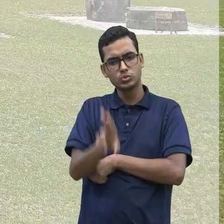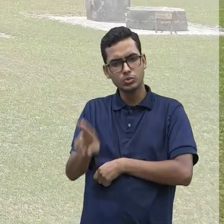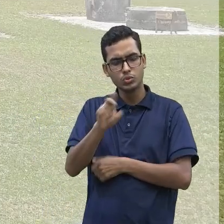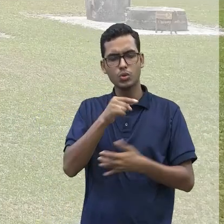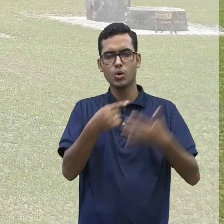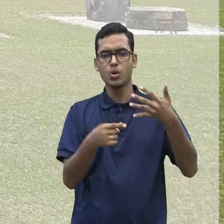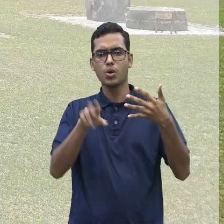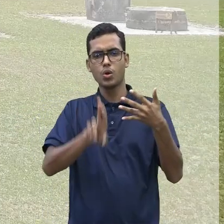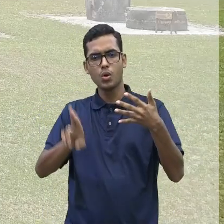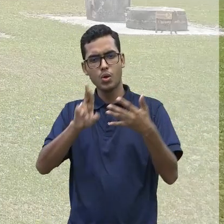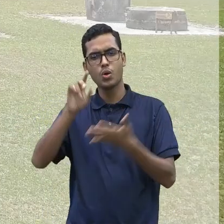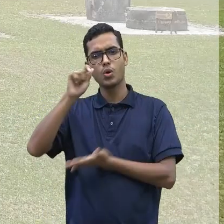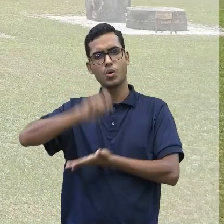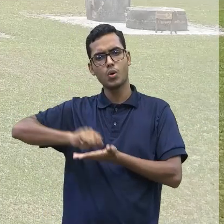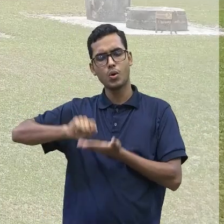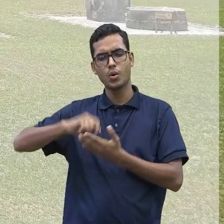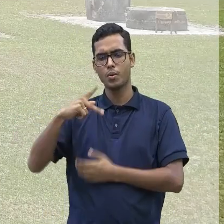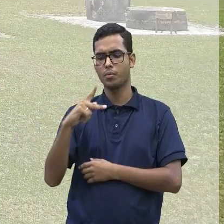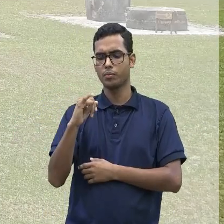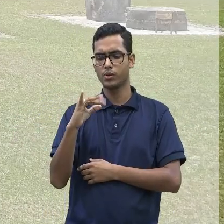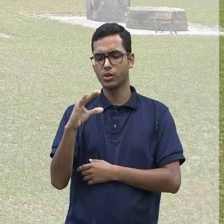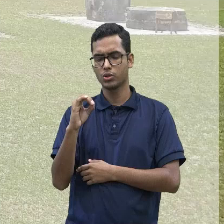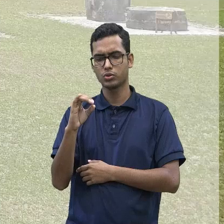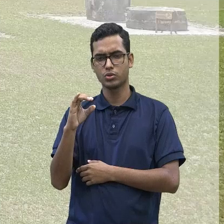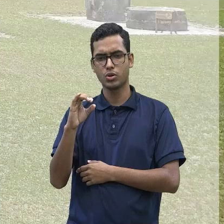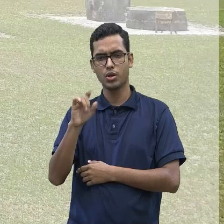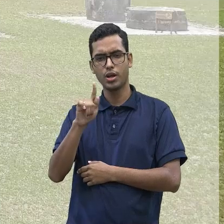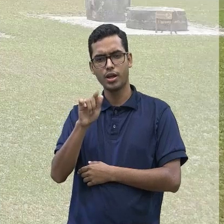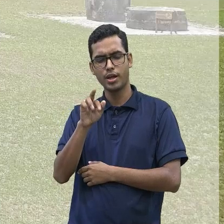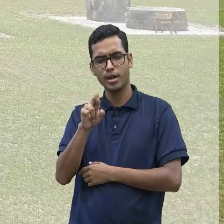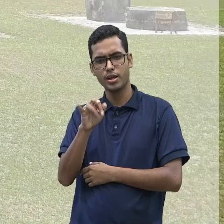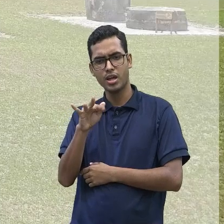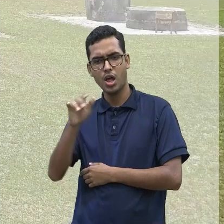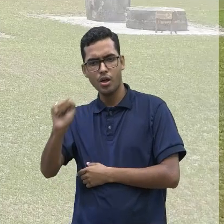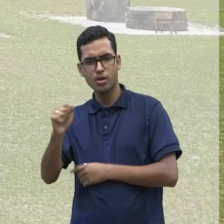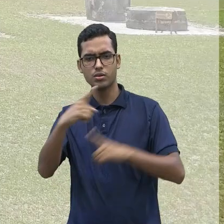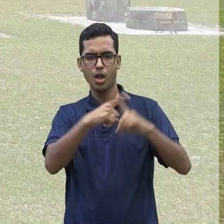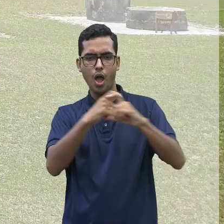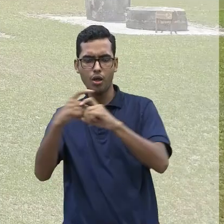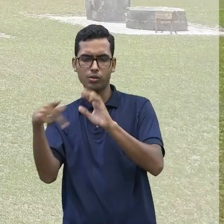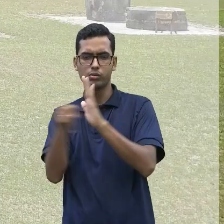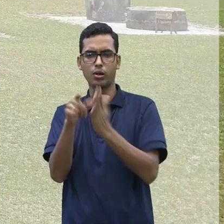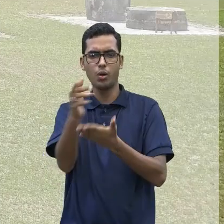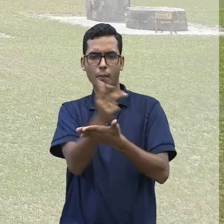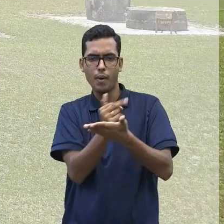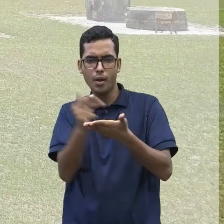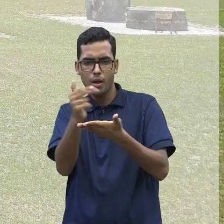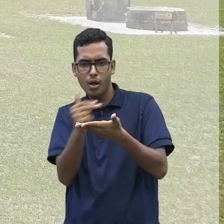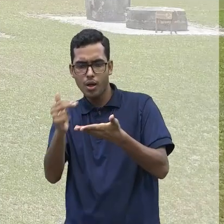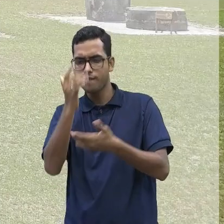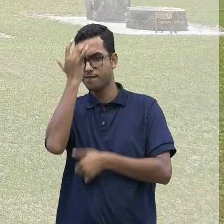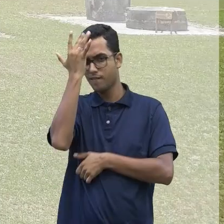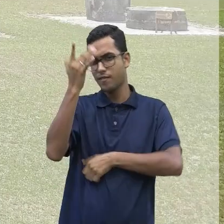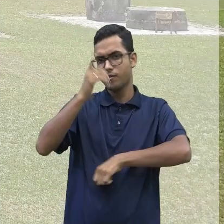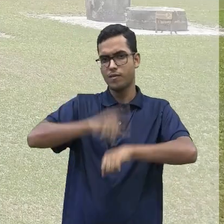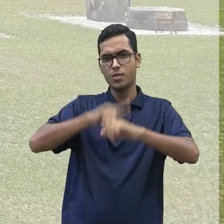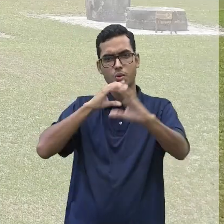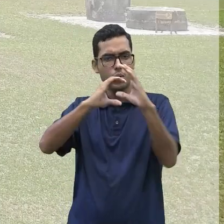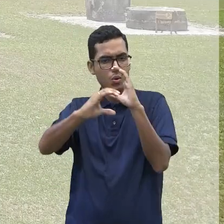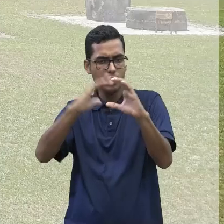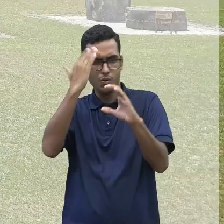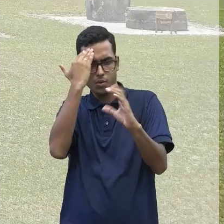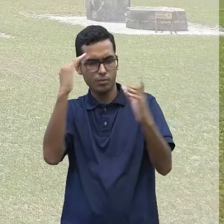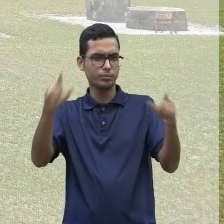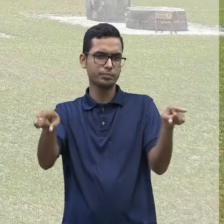escrita pictográfica, ou seja, uma escrita baseada em imagens, em desenhos, para melhor facilitar a sua